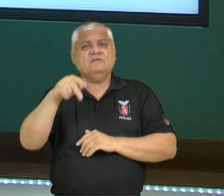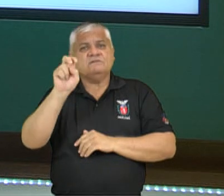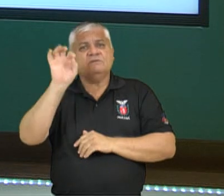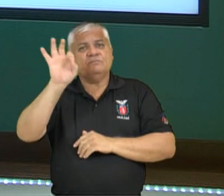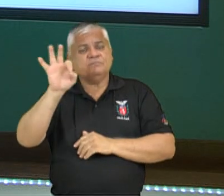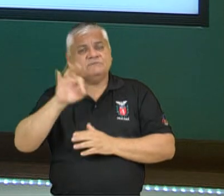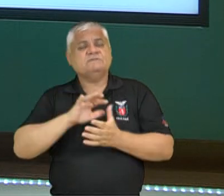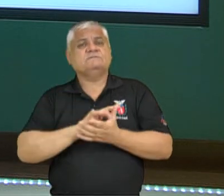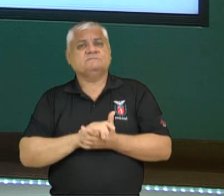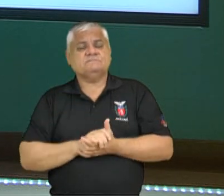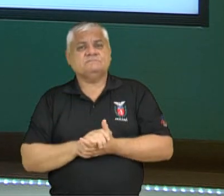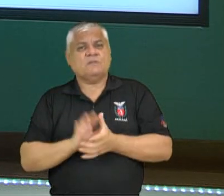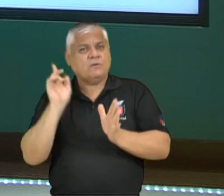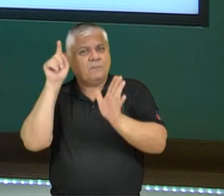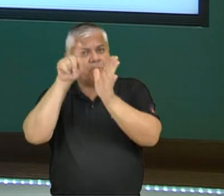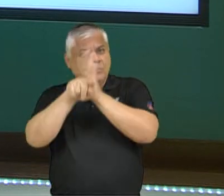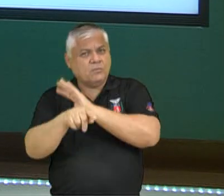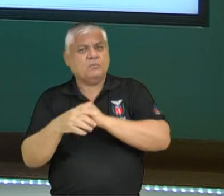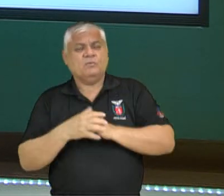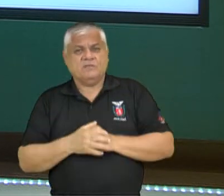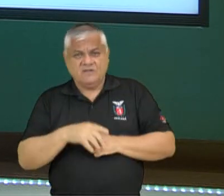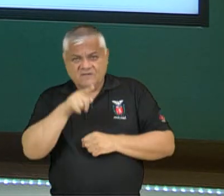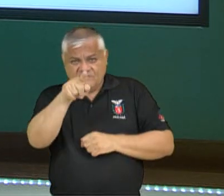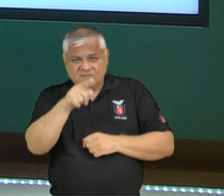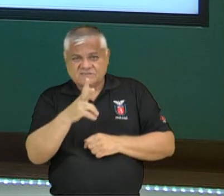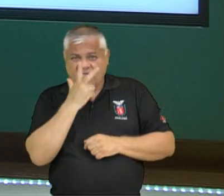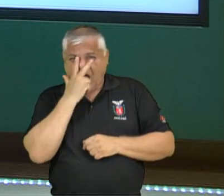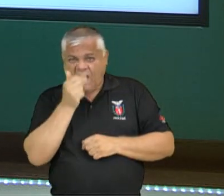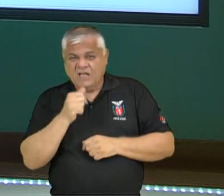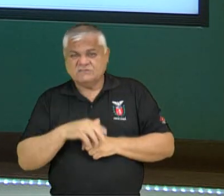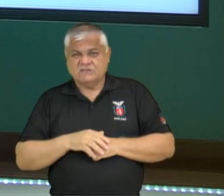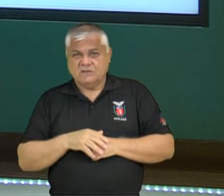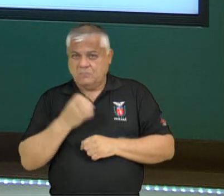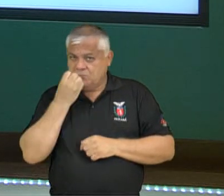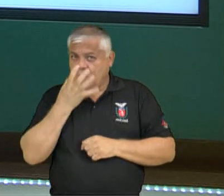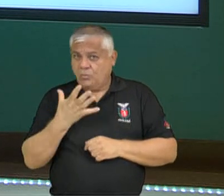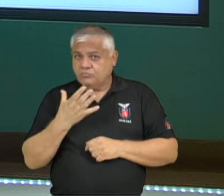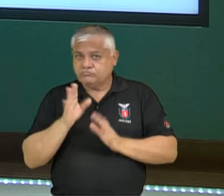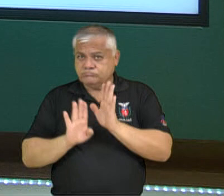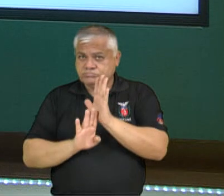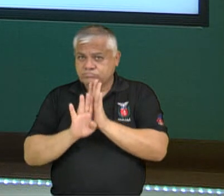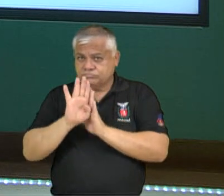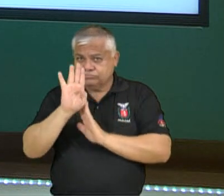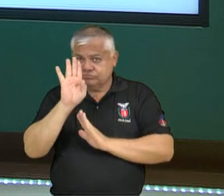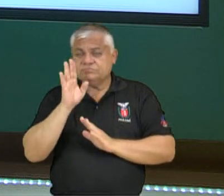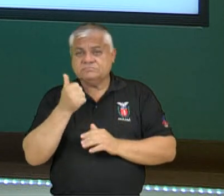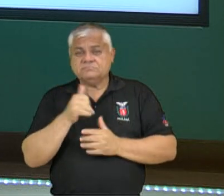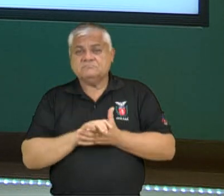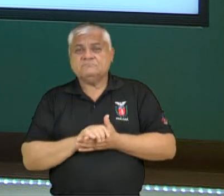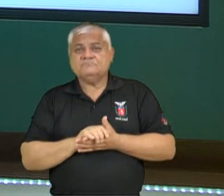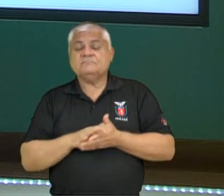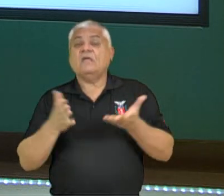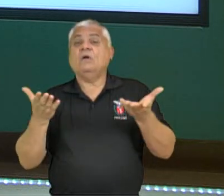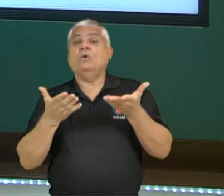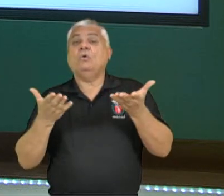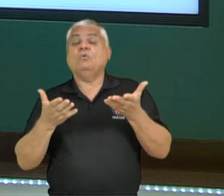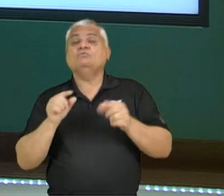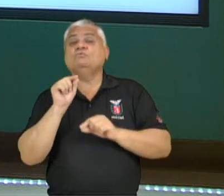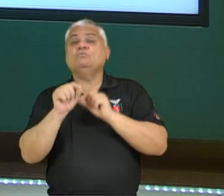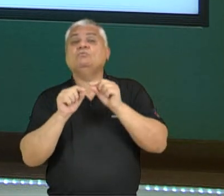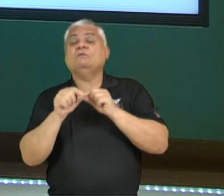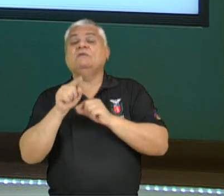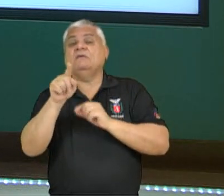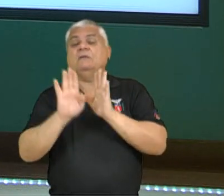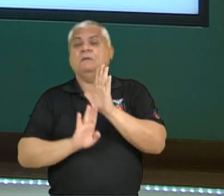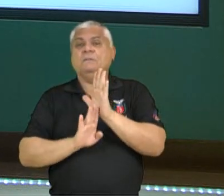11,5%. Trago essa pergunta aqui, Você considera esse crescimento bom para o Estado? Atualmente, no que o crescimento